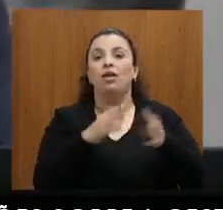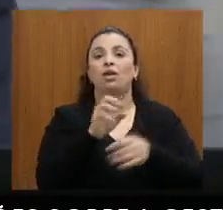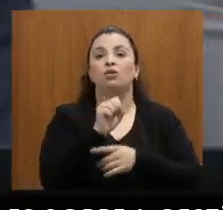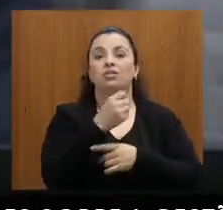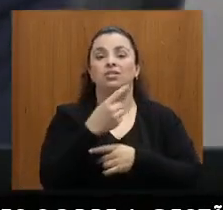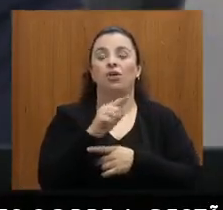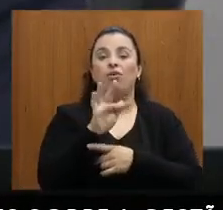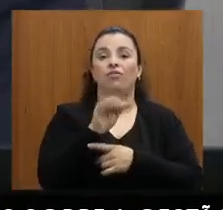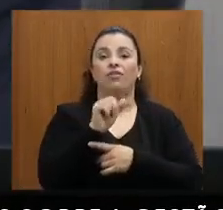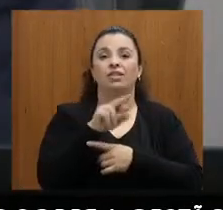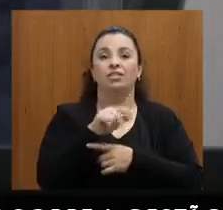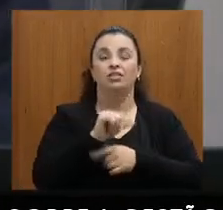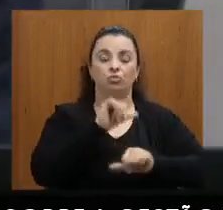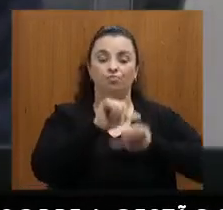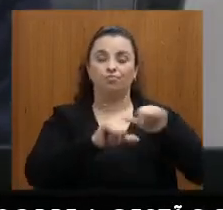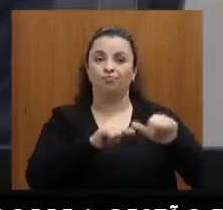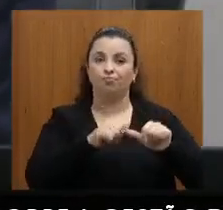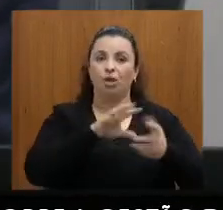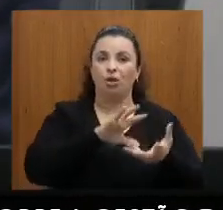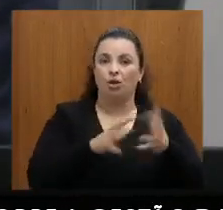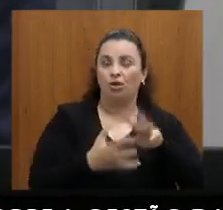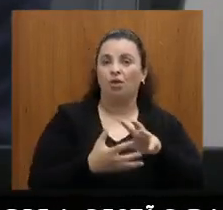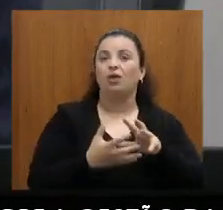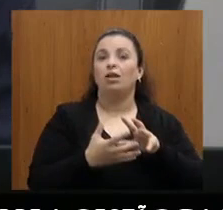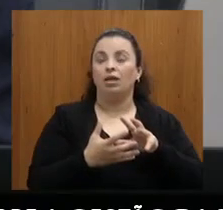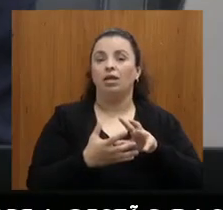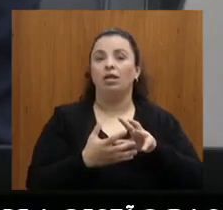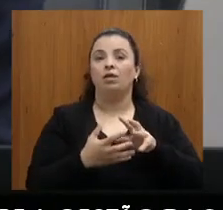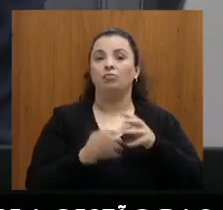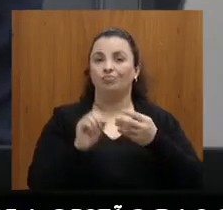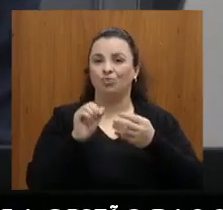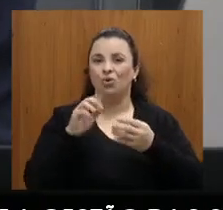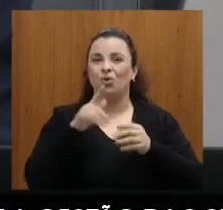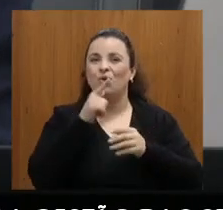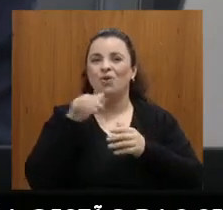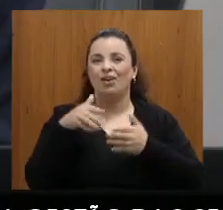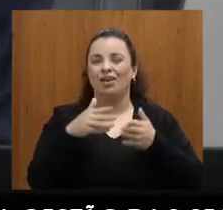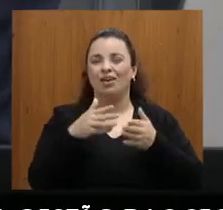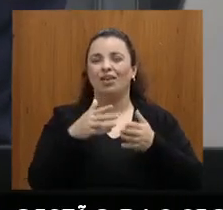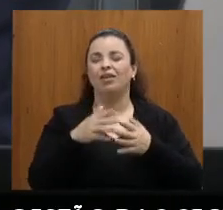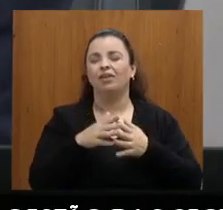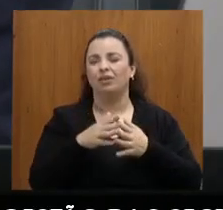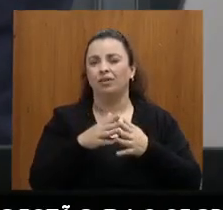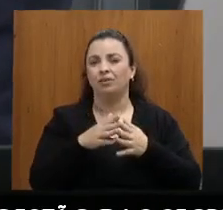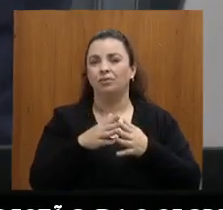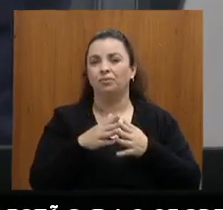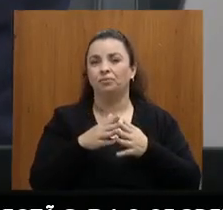em especial a construção da... É um assunto, secretária,